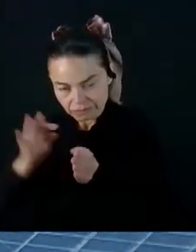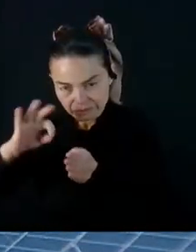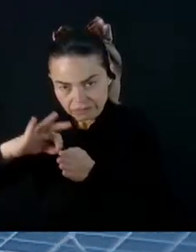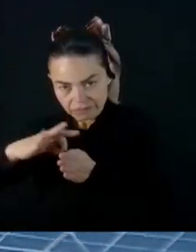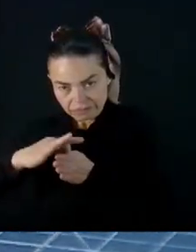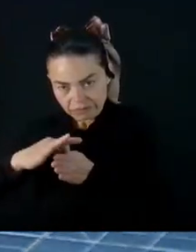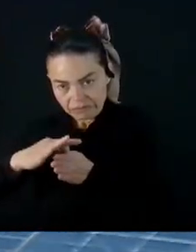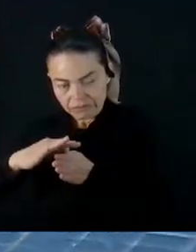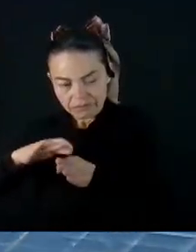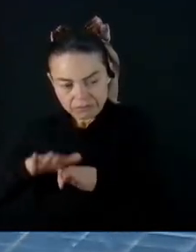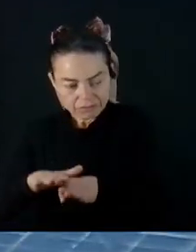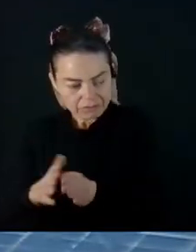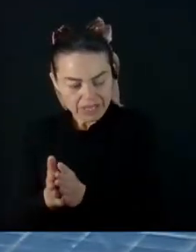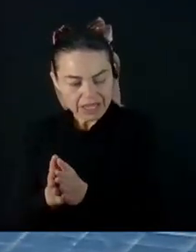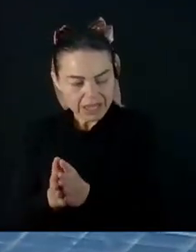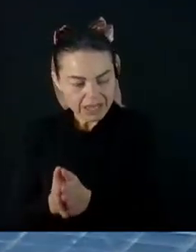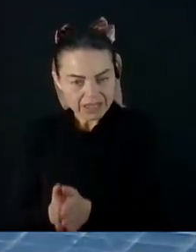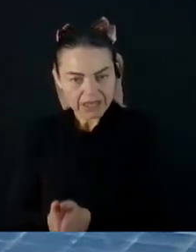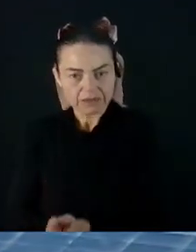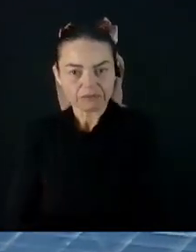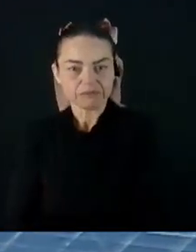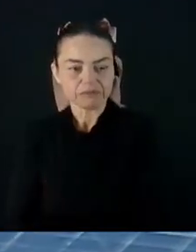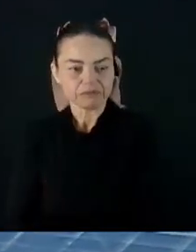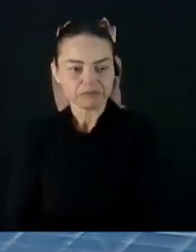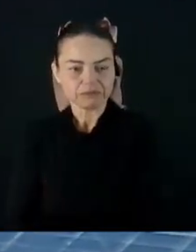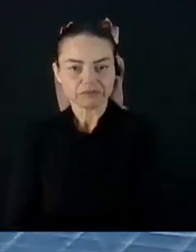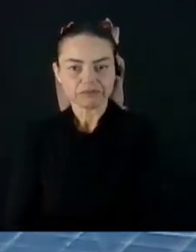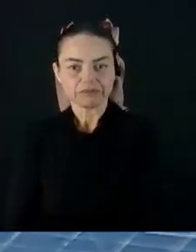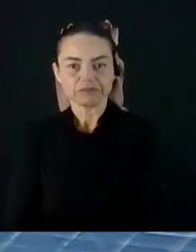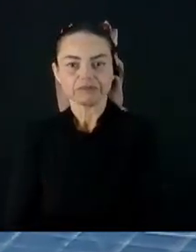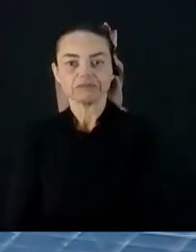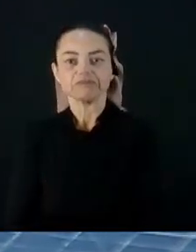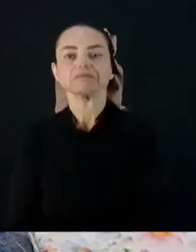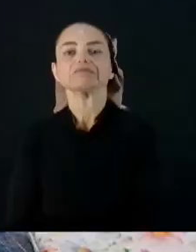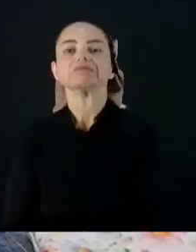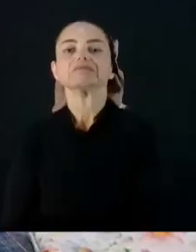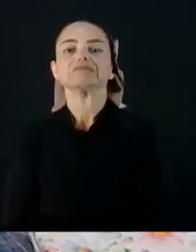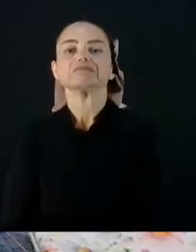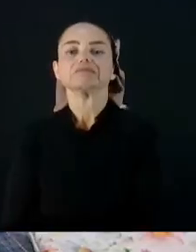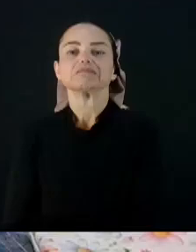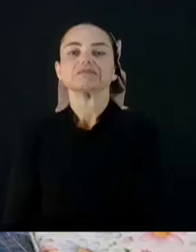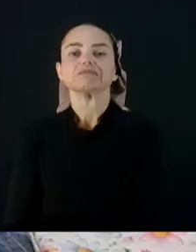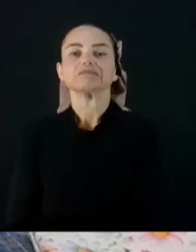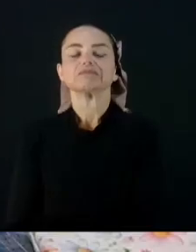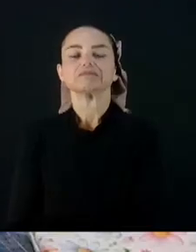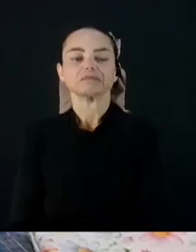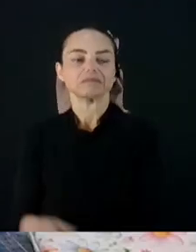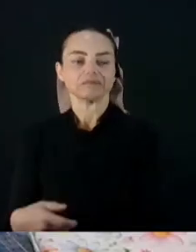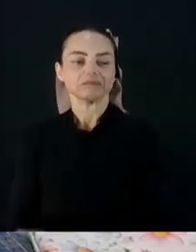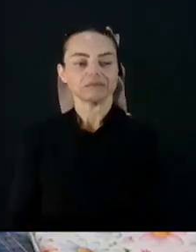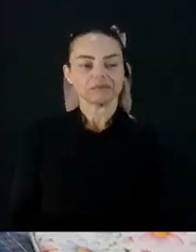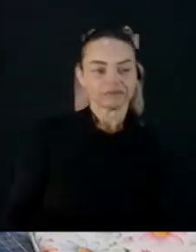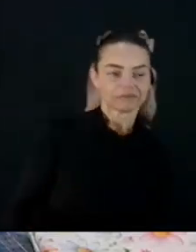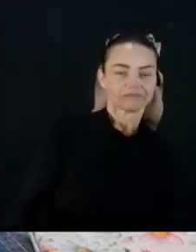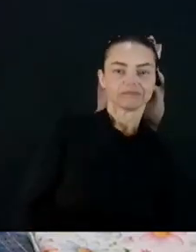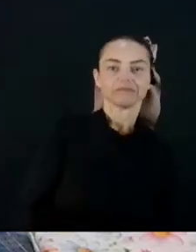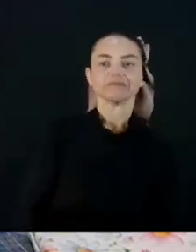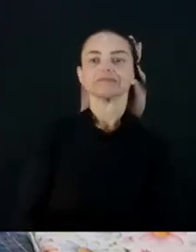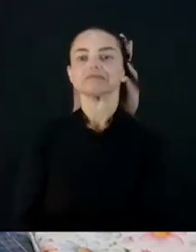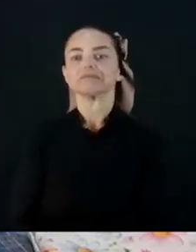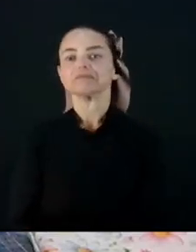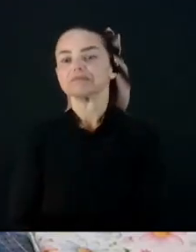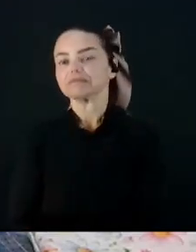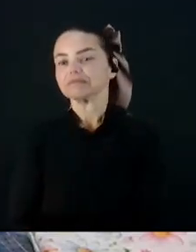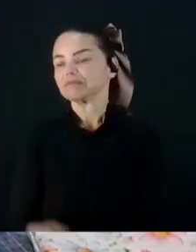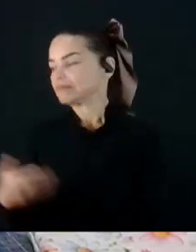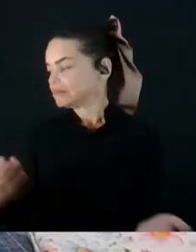bem acabadinha. Põe alfinete. Aqui tem que pôr alfinete, não tem jeito, porque tem que segurar essa parte aqui.